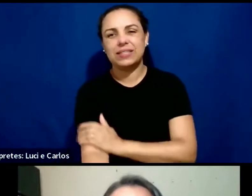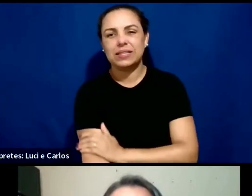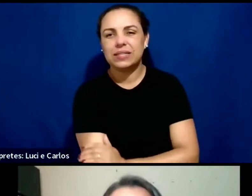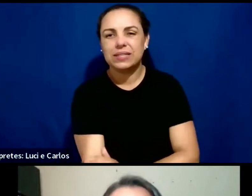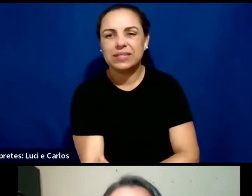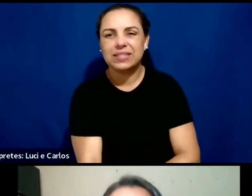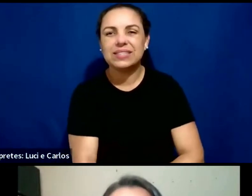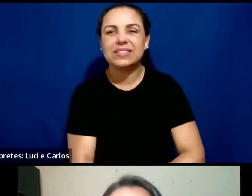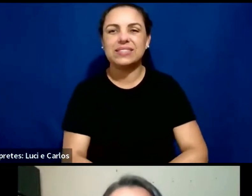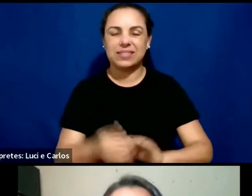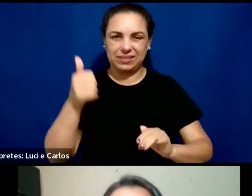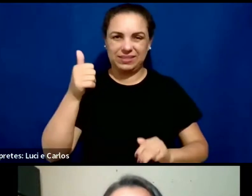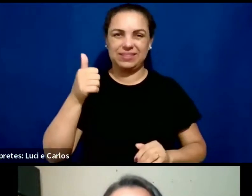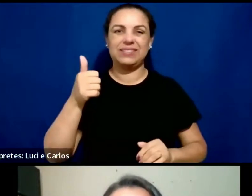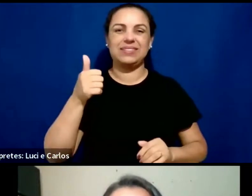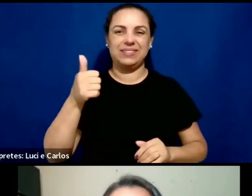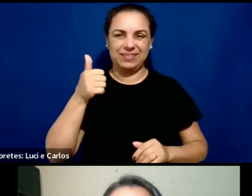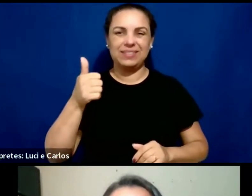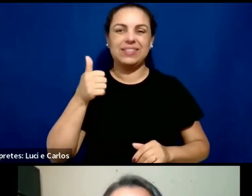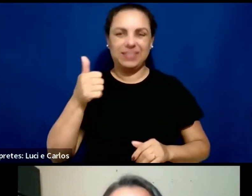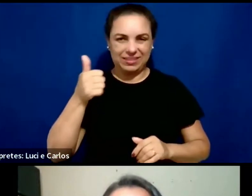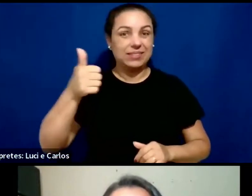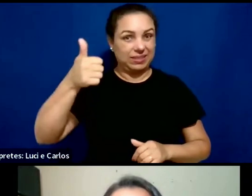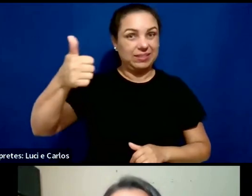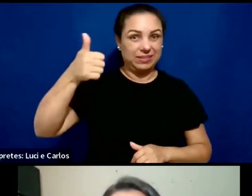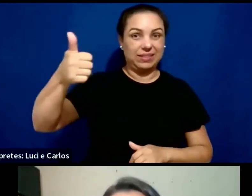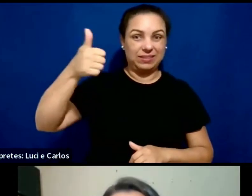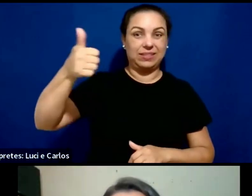Tá ouvindo? Estão me ouvindo?